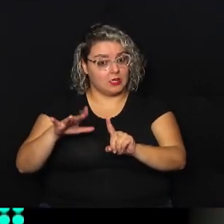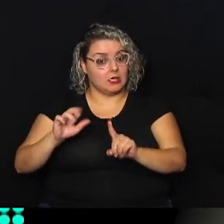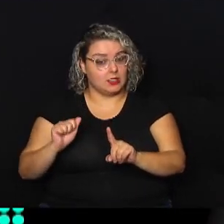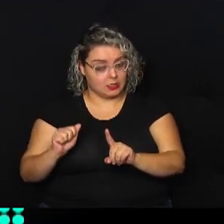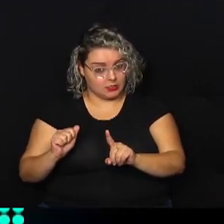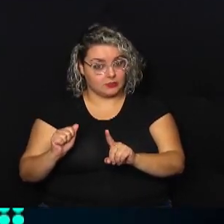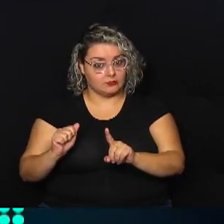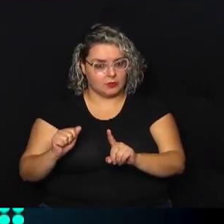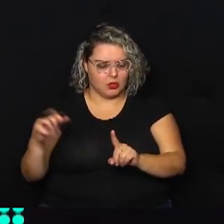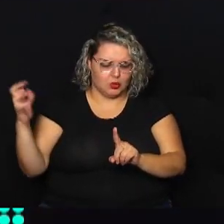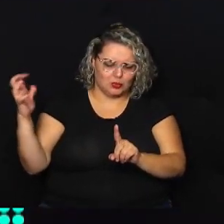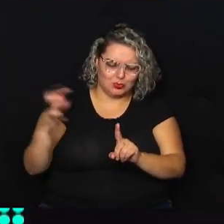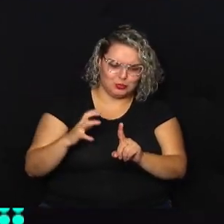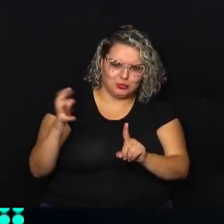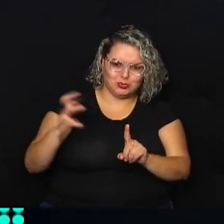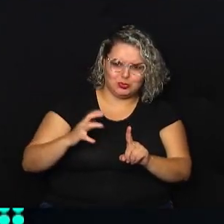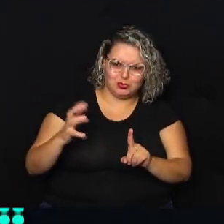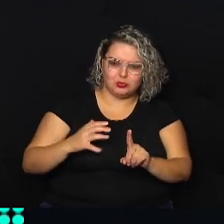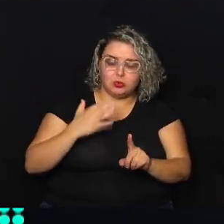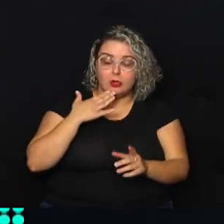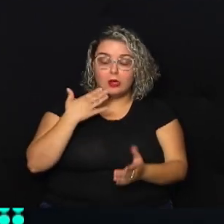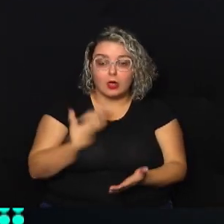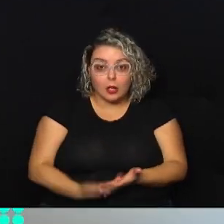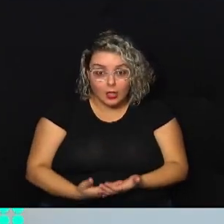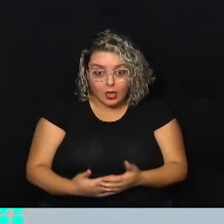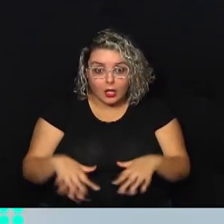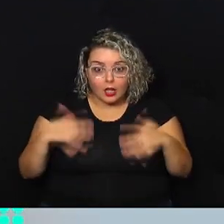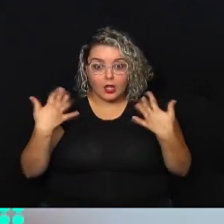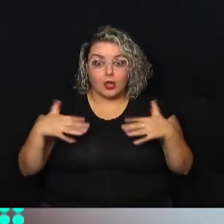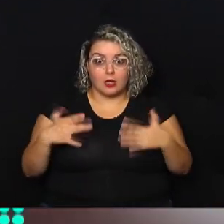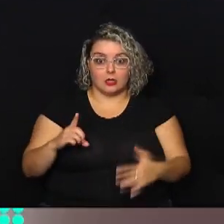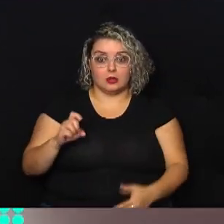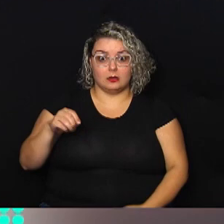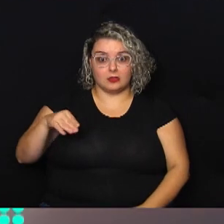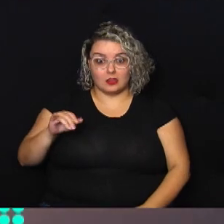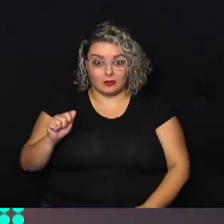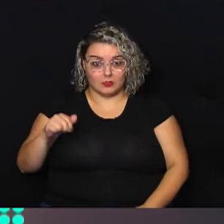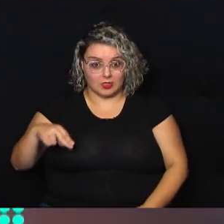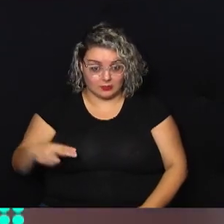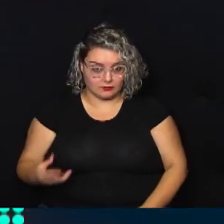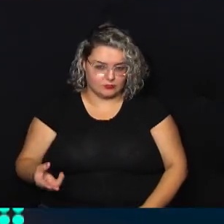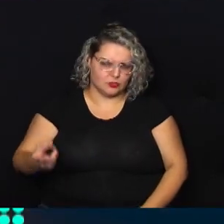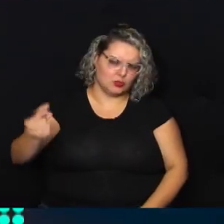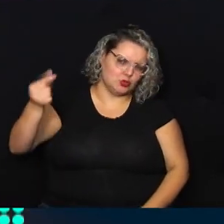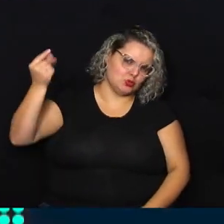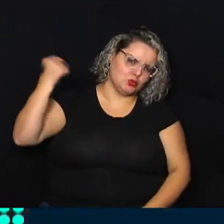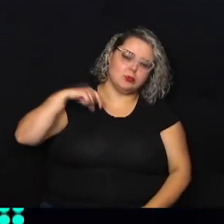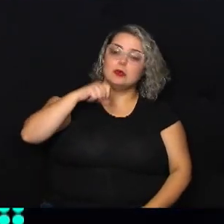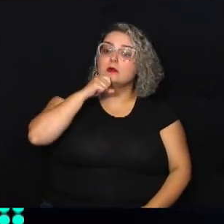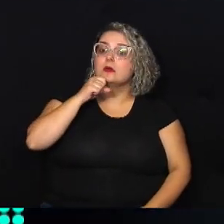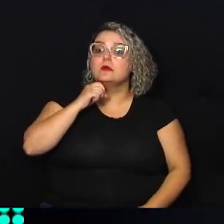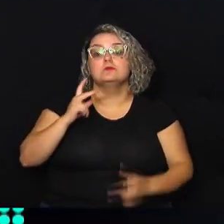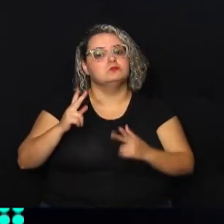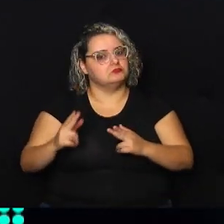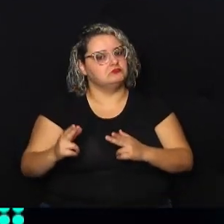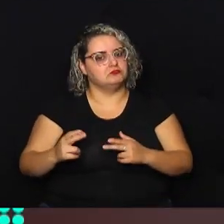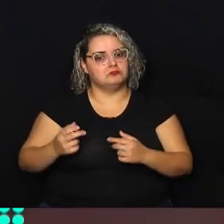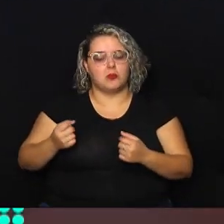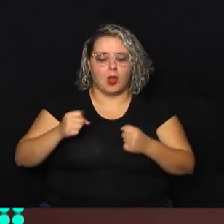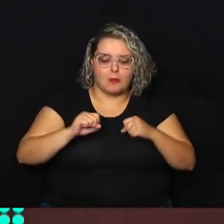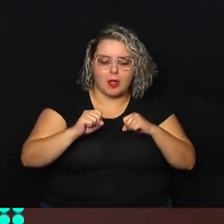acaba impactado por uma grande surpresa. Damian, um velho amigo de infância e igualmente talentoso no